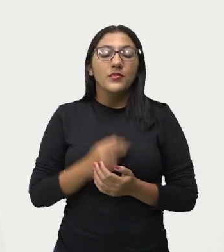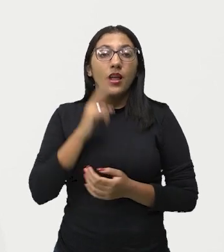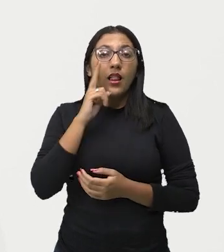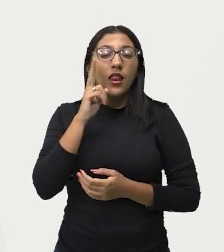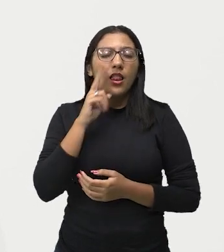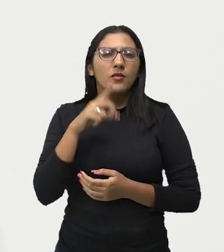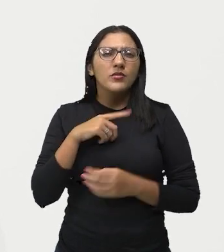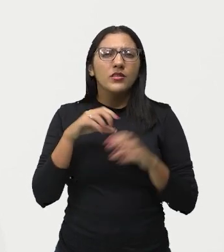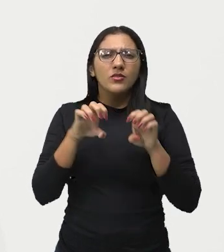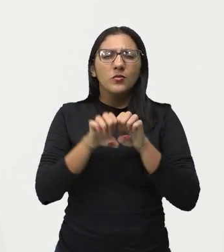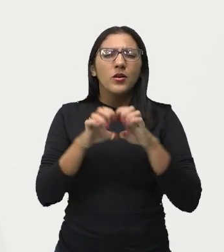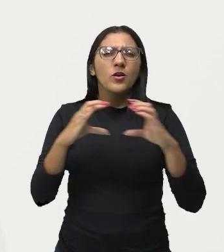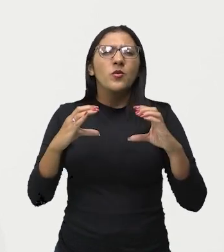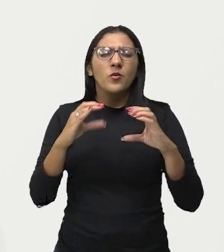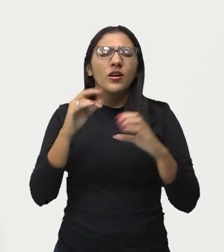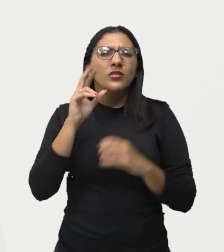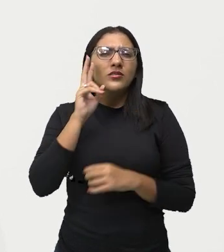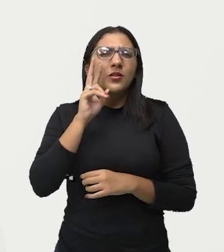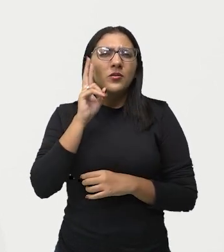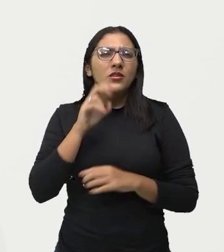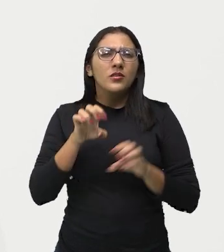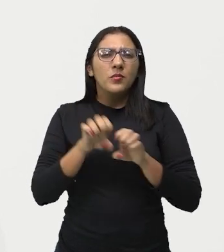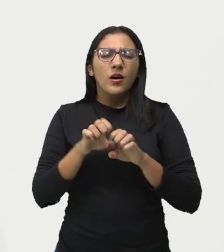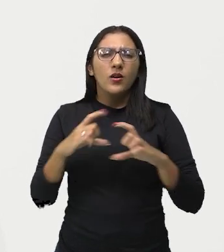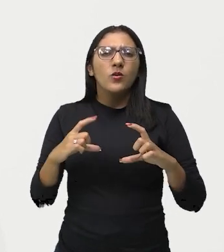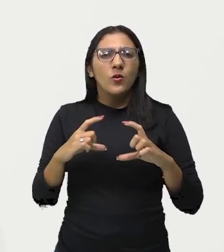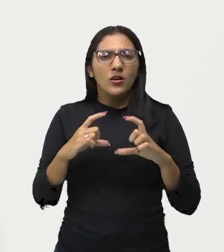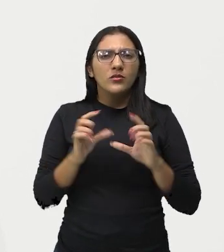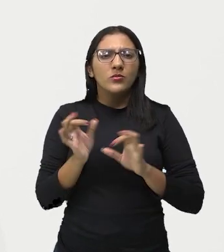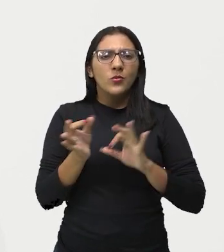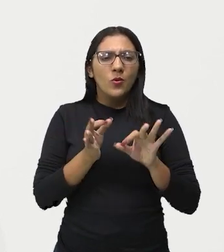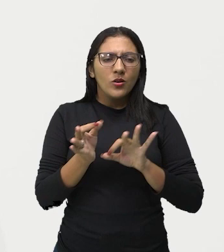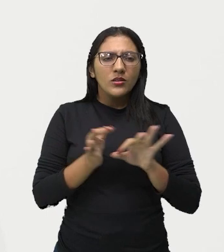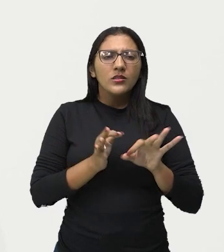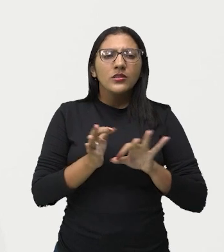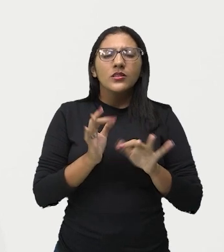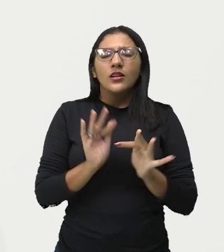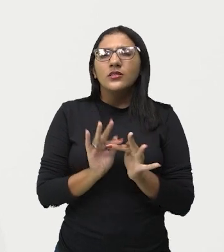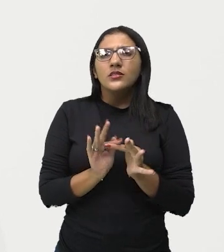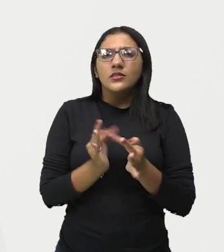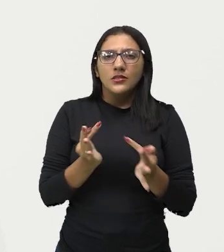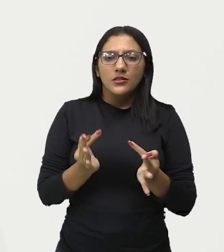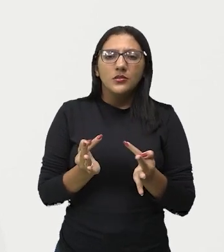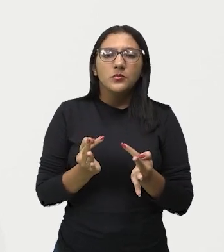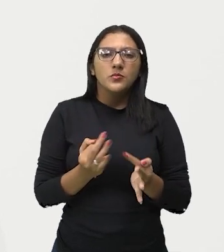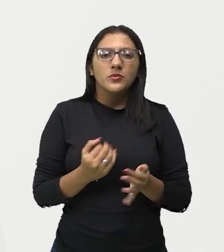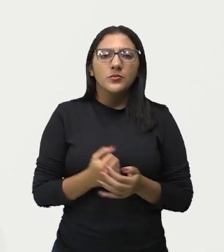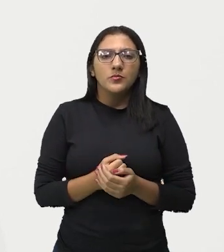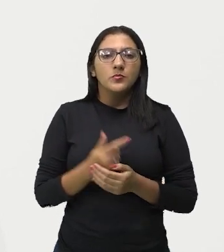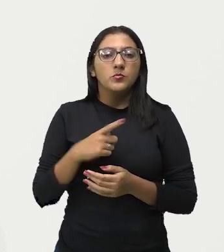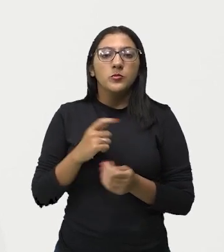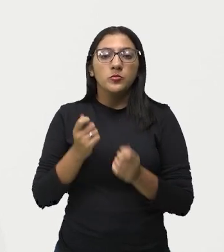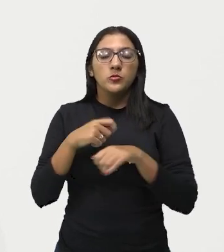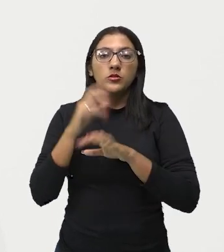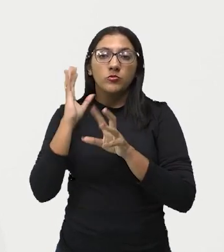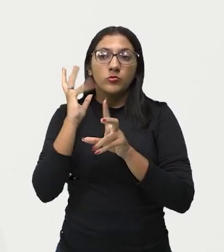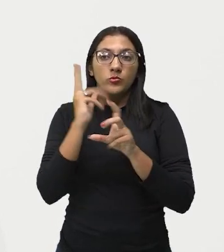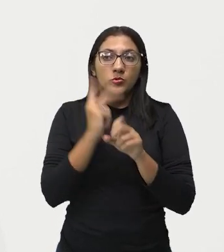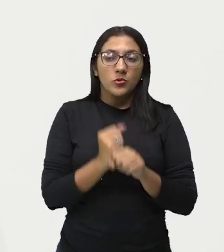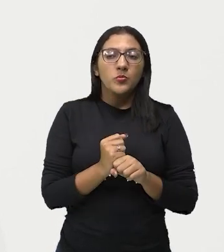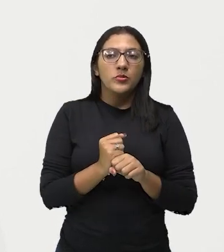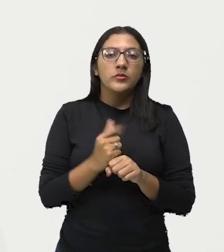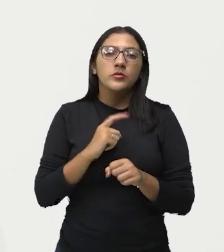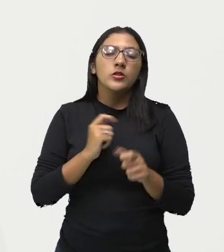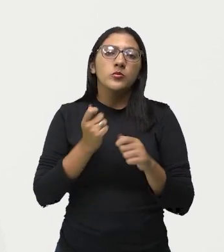bem tranquila durante as aulas que era para calcular juros simples. Para calcular juros simples, temos